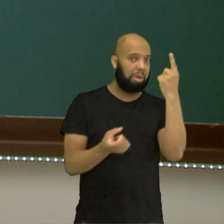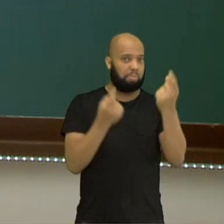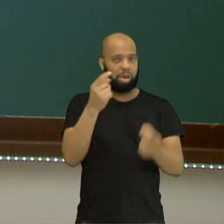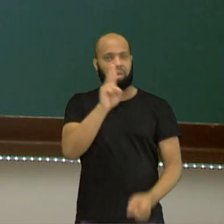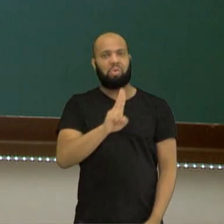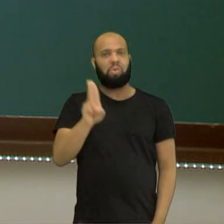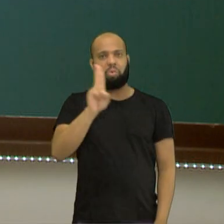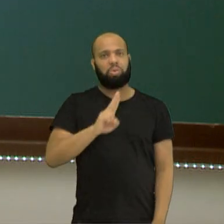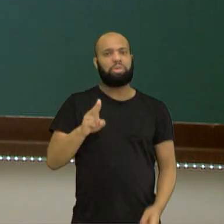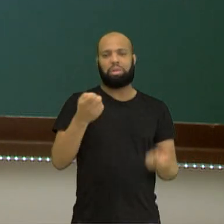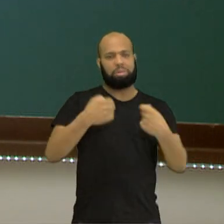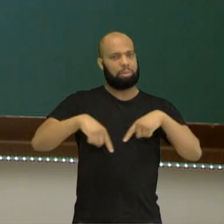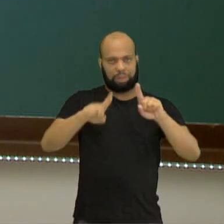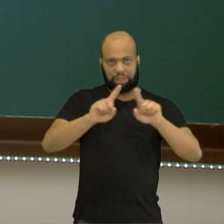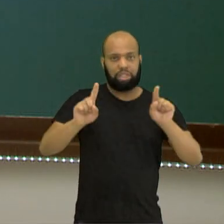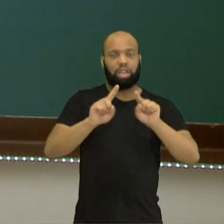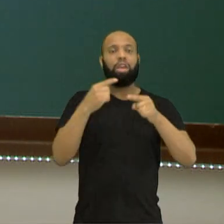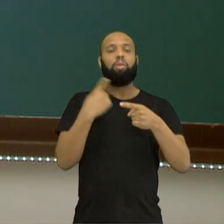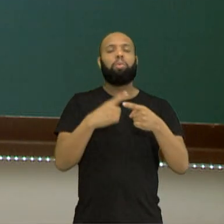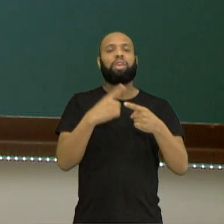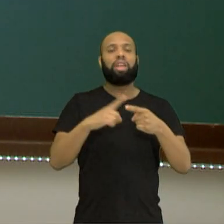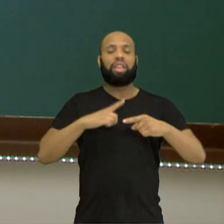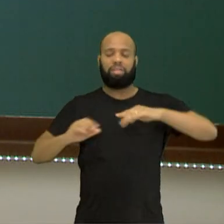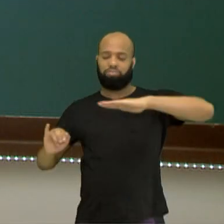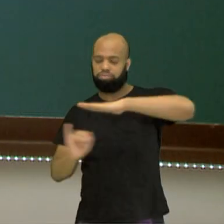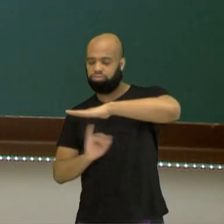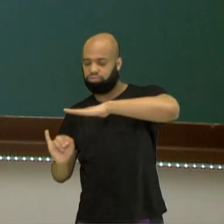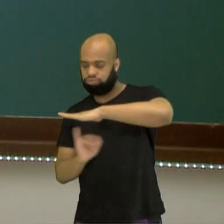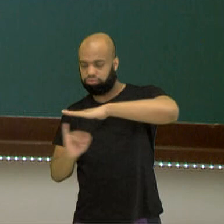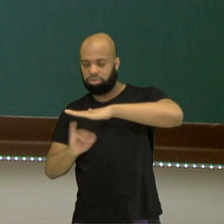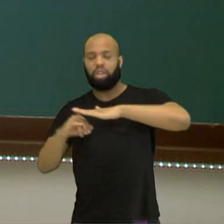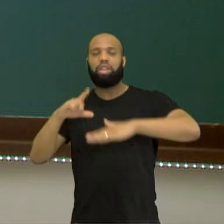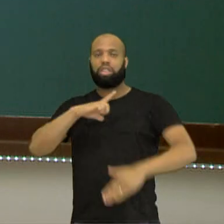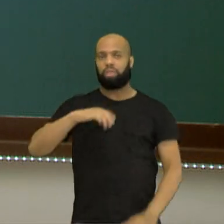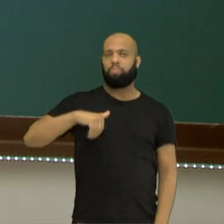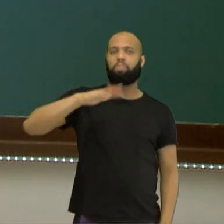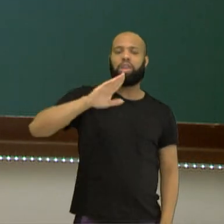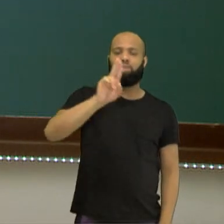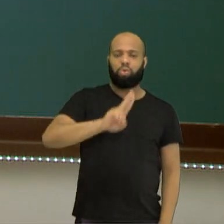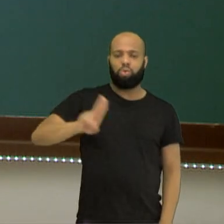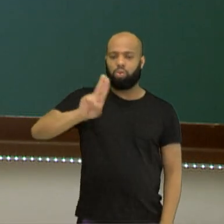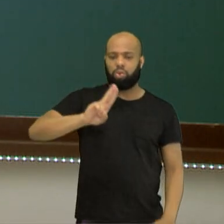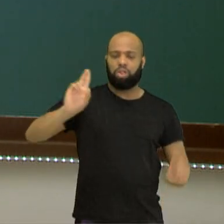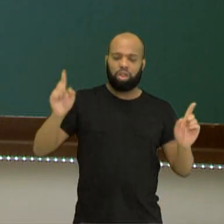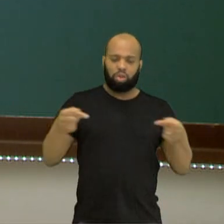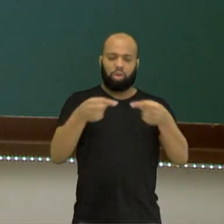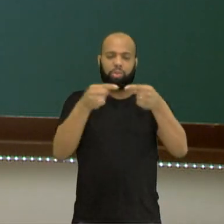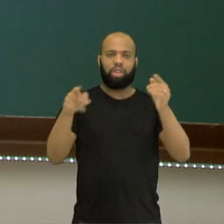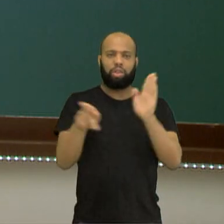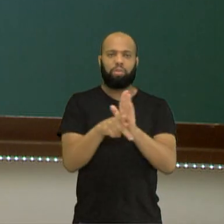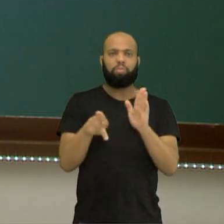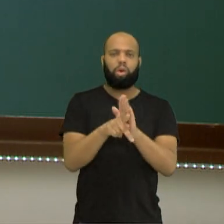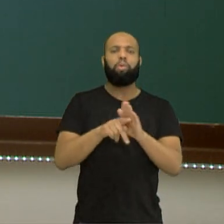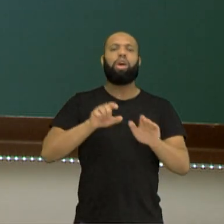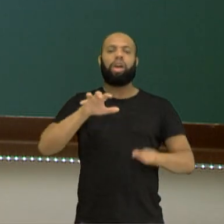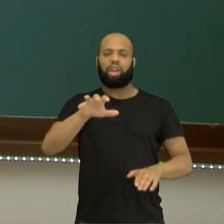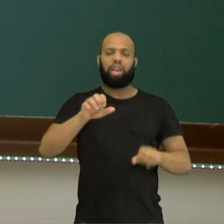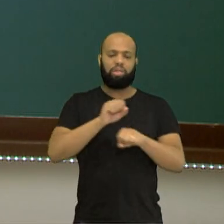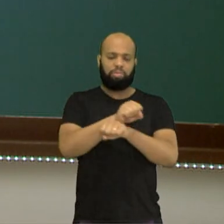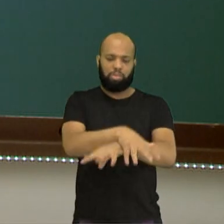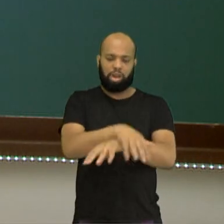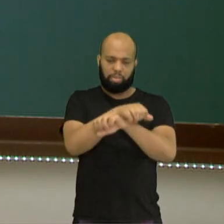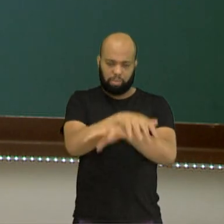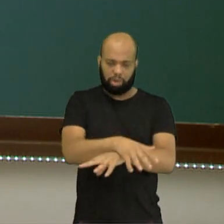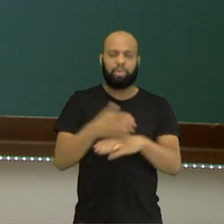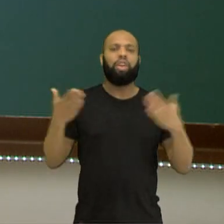é necessária. A linguagem informal é a mais adequada para aquele meio. Vamos ver